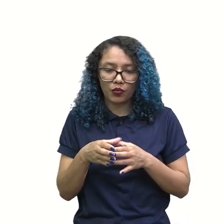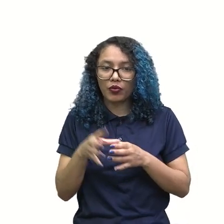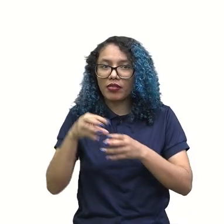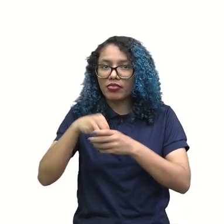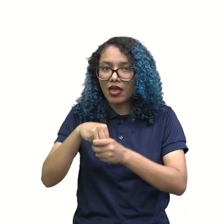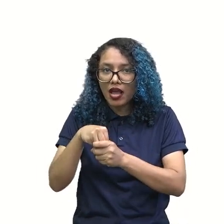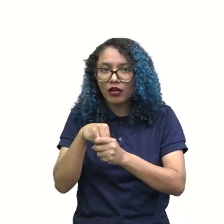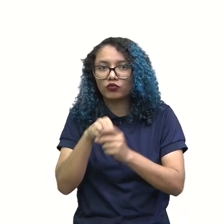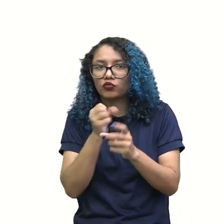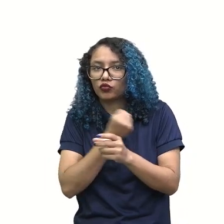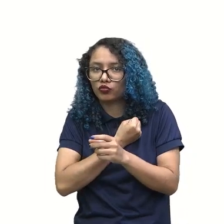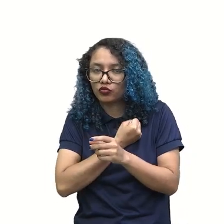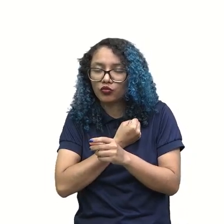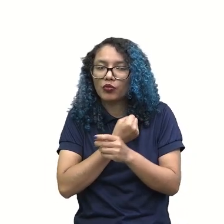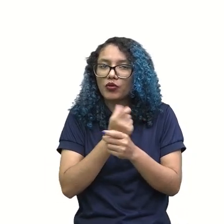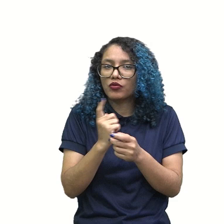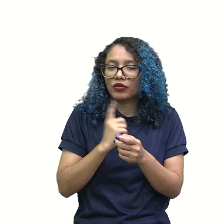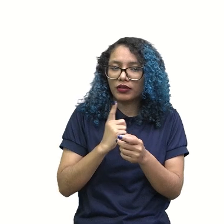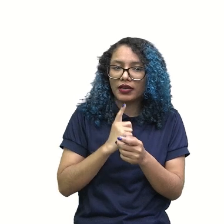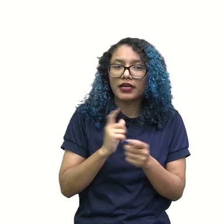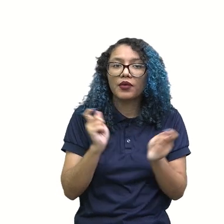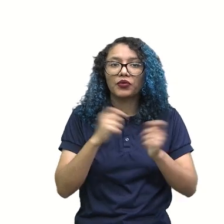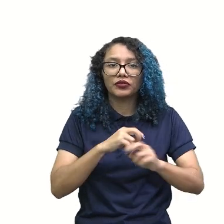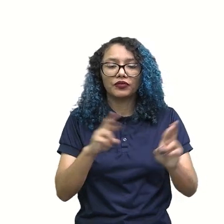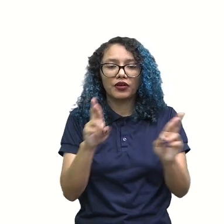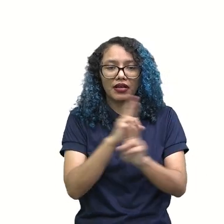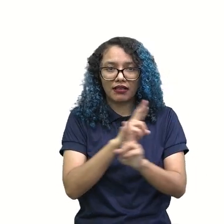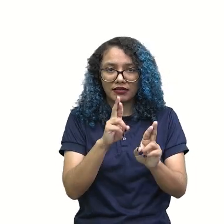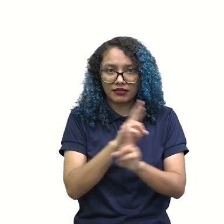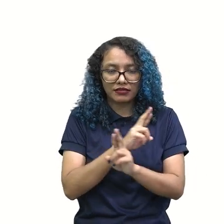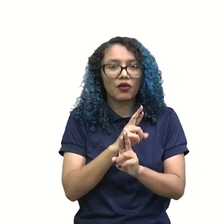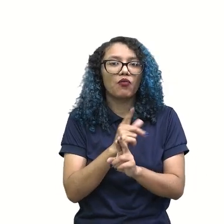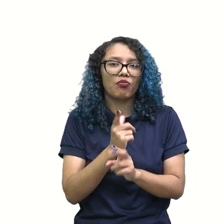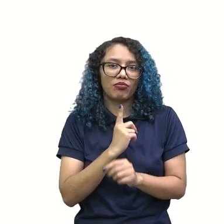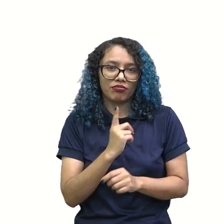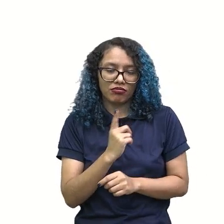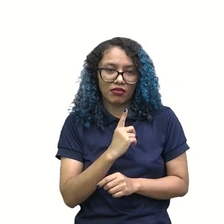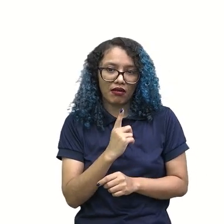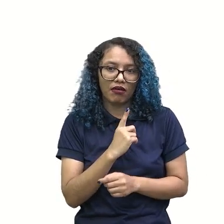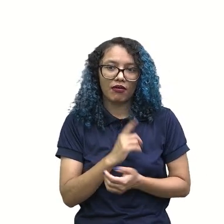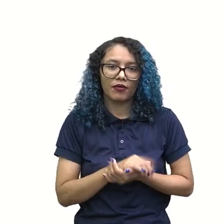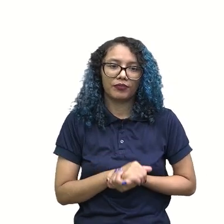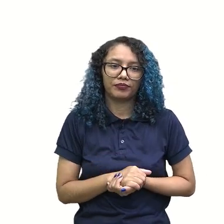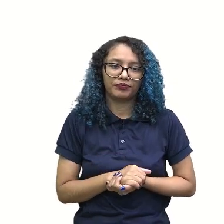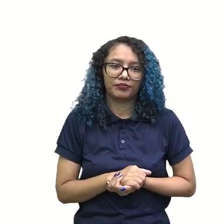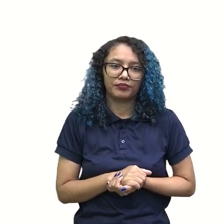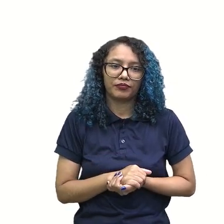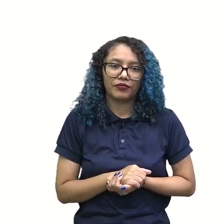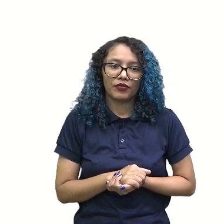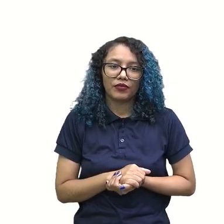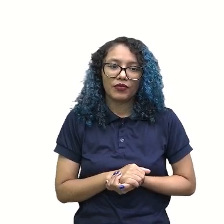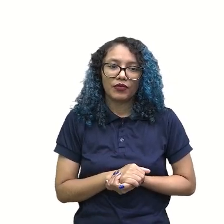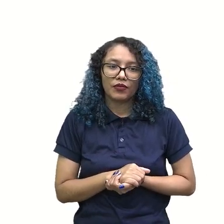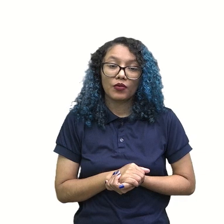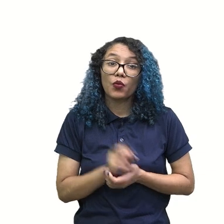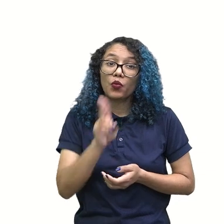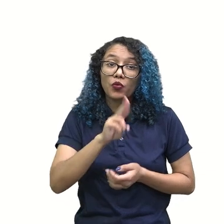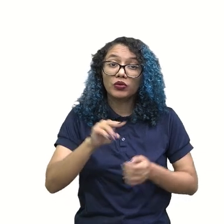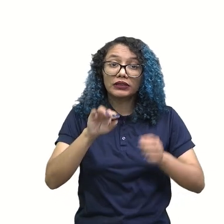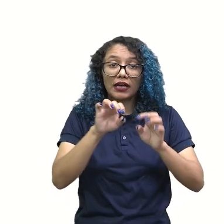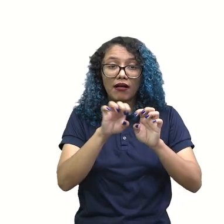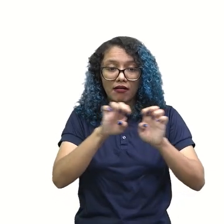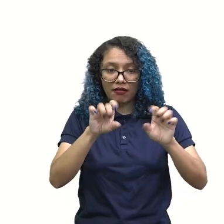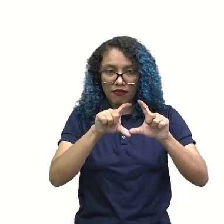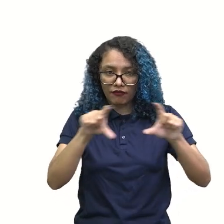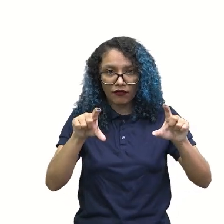vão conversar ali entre si através de uma relação, não é? Através ali de uma fórmula. O que acontece?